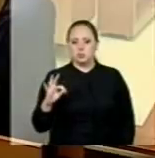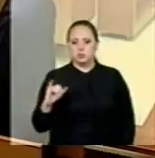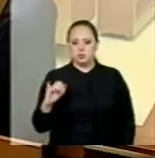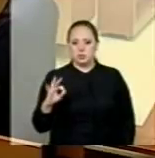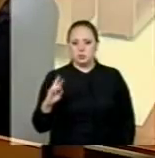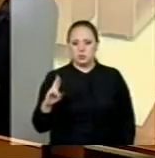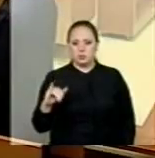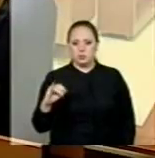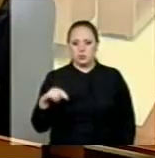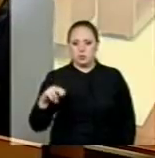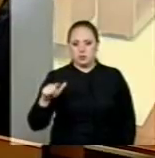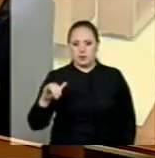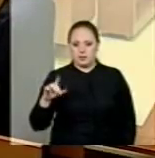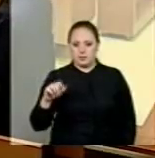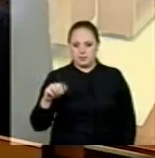Por quê?